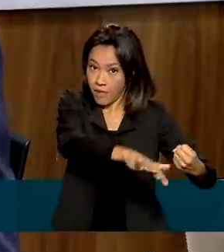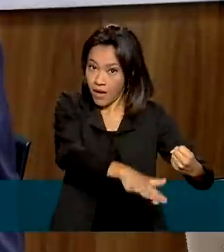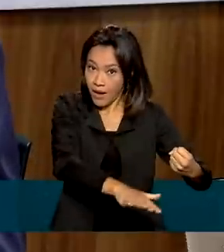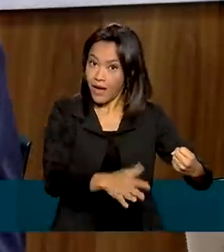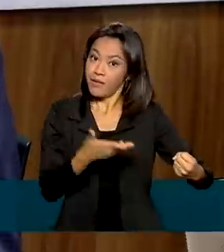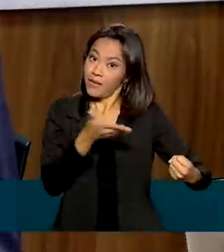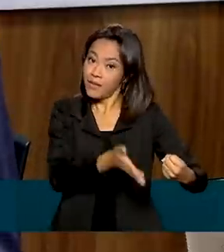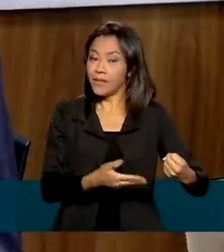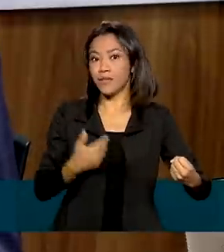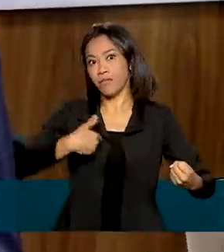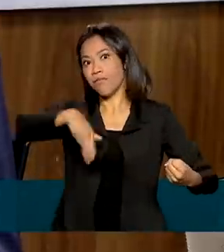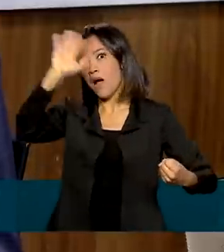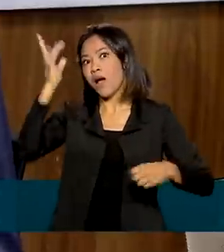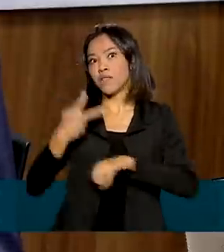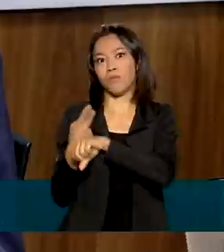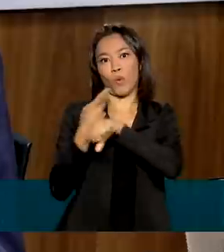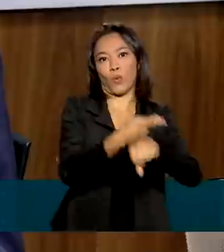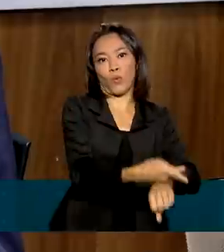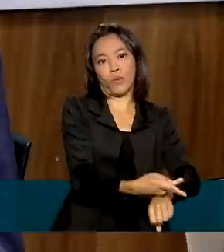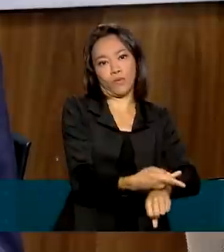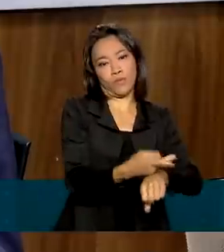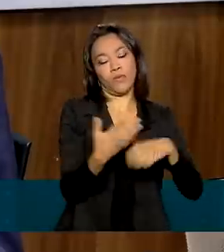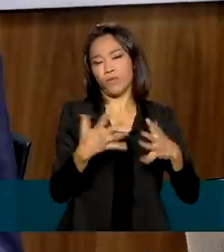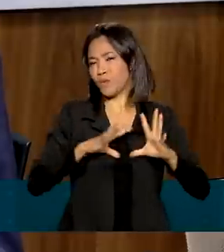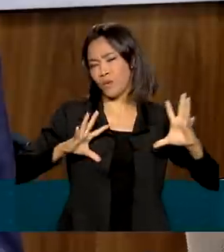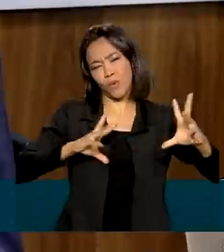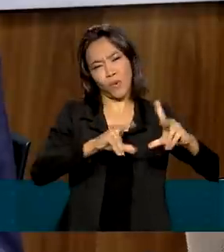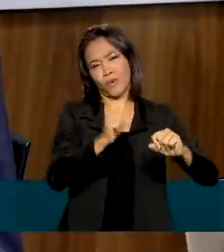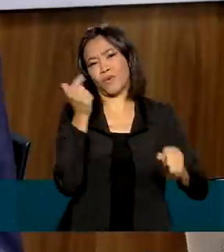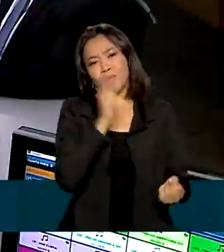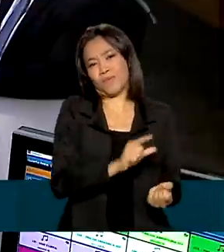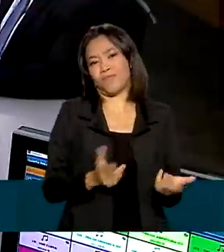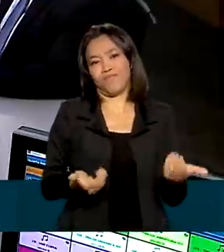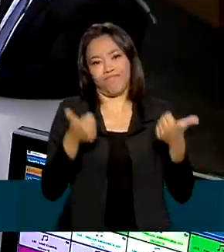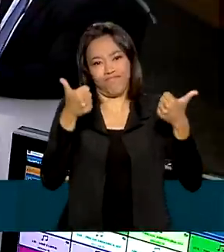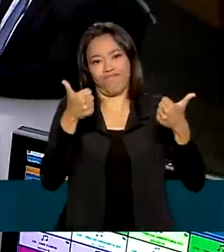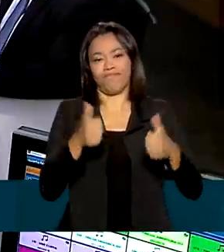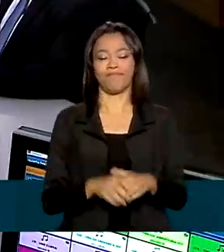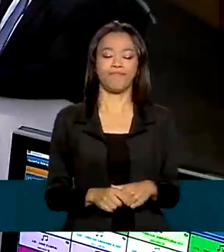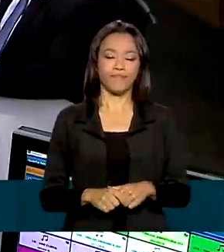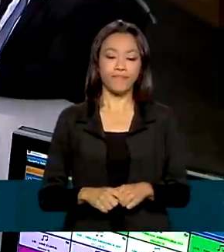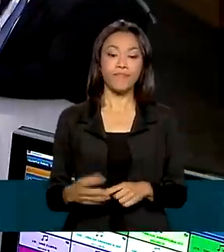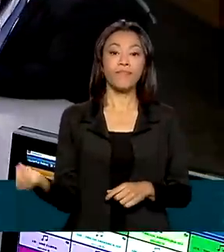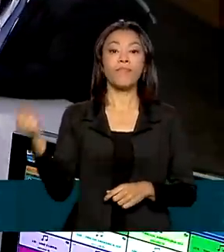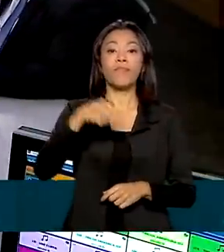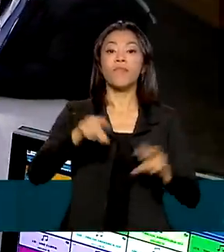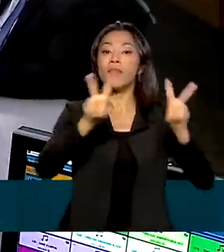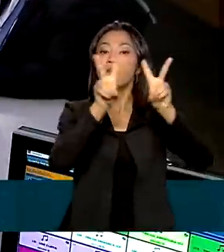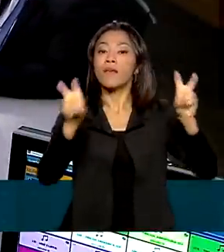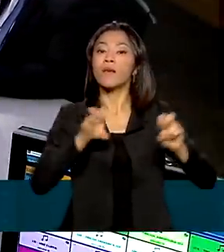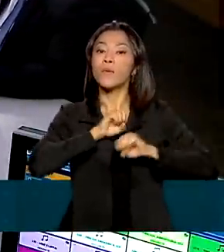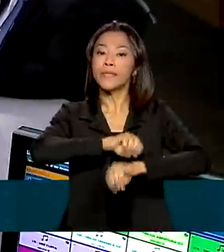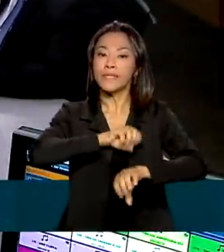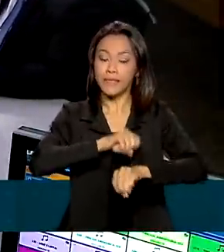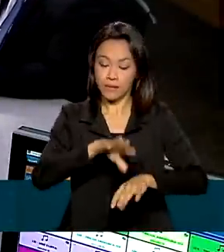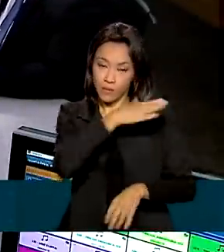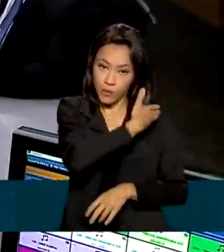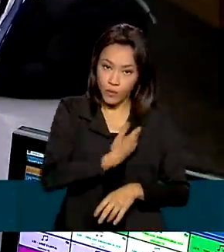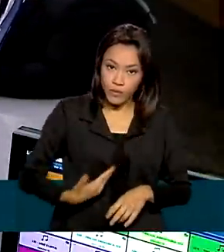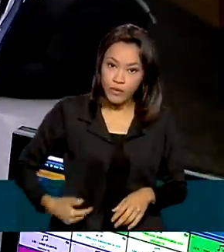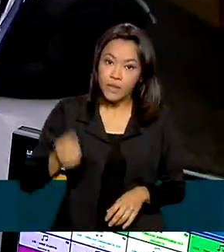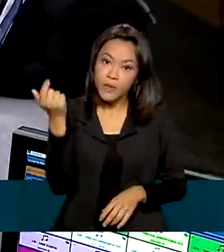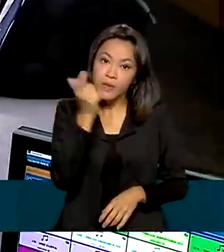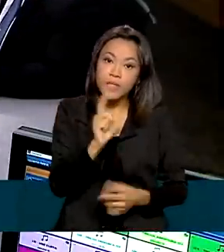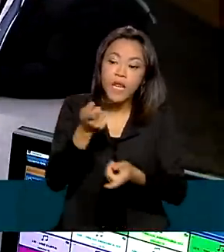a uma maior Procura então todo me atender a água com isso presidente faltam daqui para área de educação Governo está permitindo a